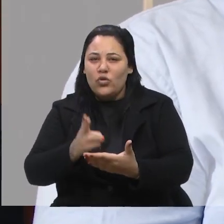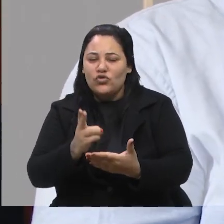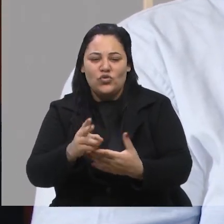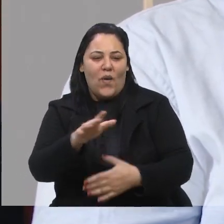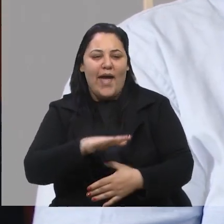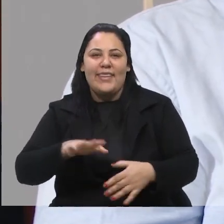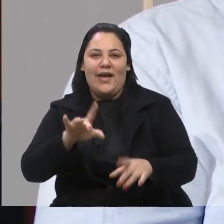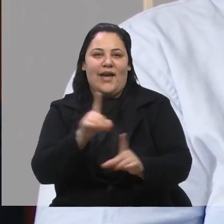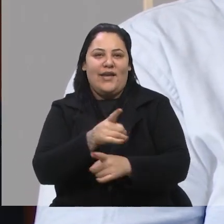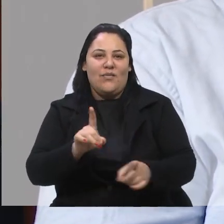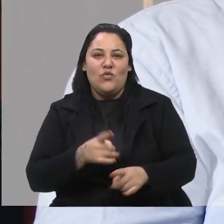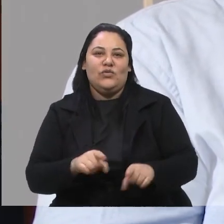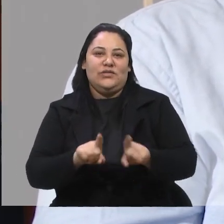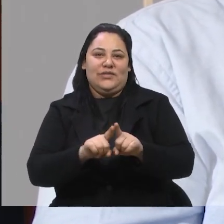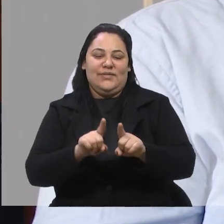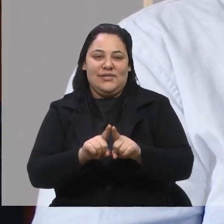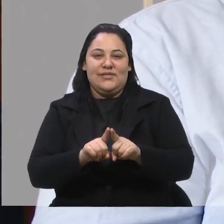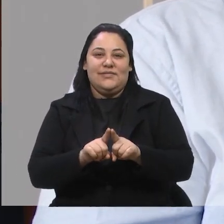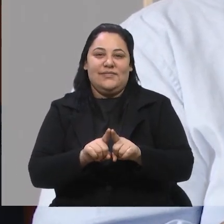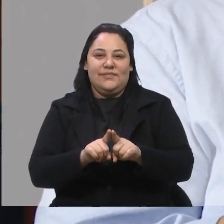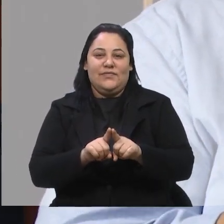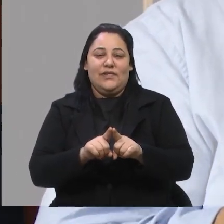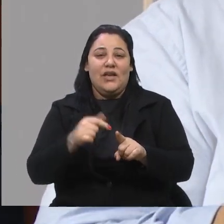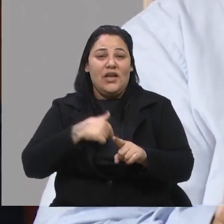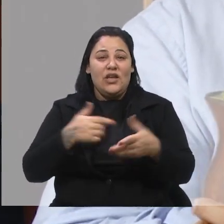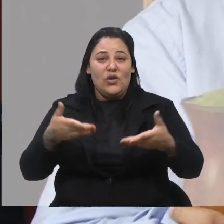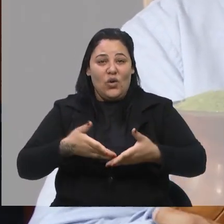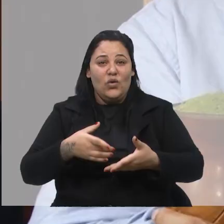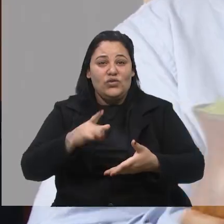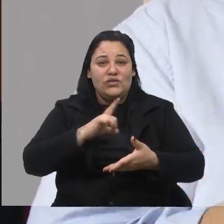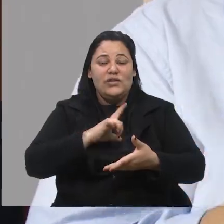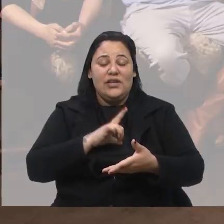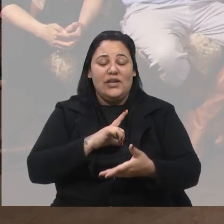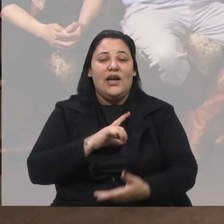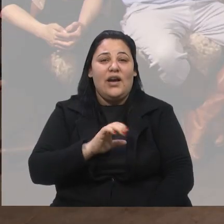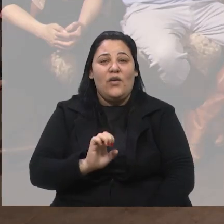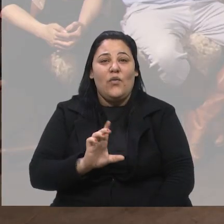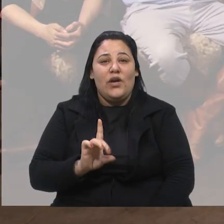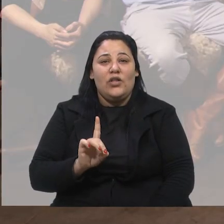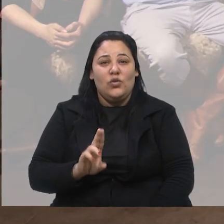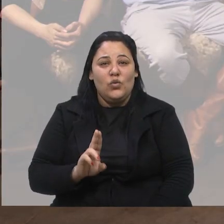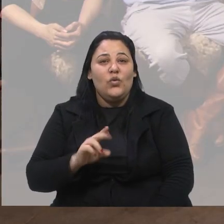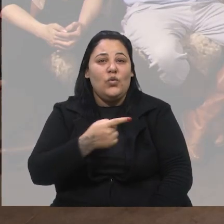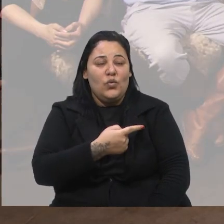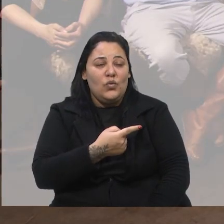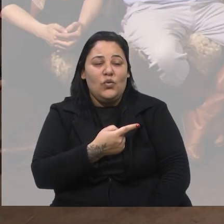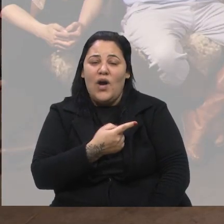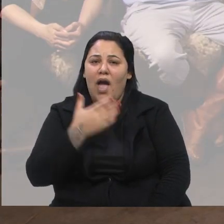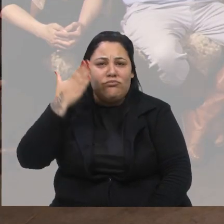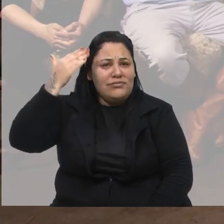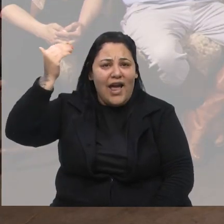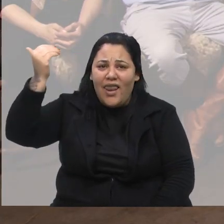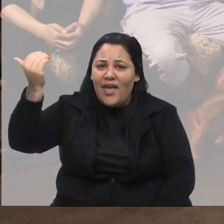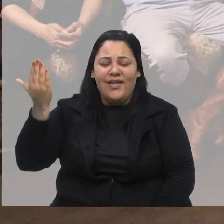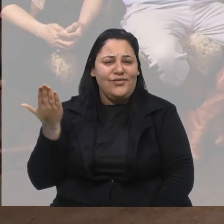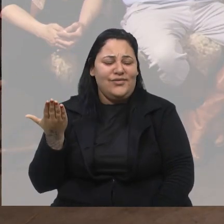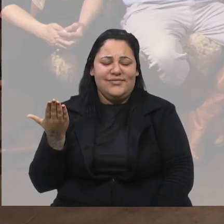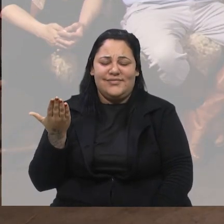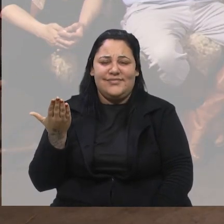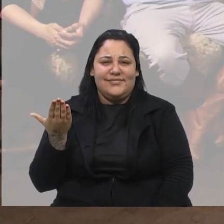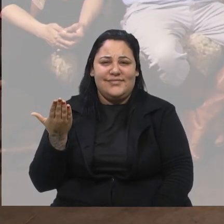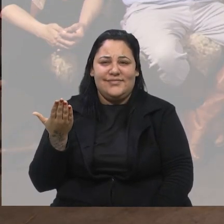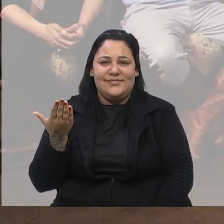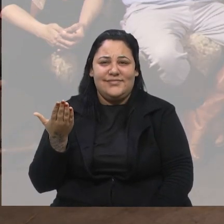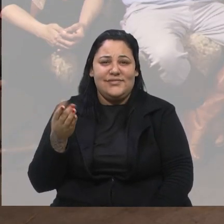né? E hoje estão aí, o Eduardo, o próprio Eduardo aqui, um grande talento, né?